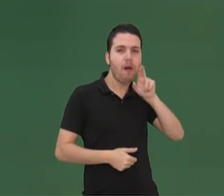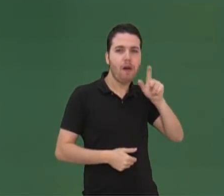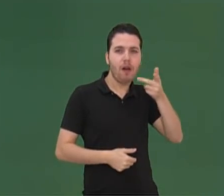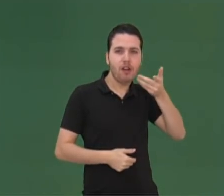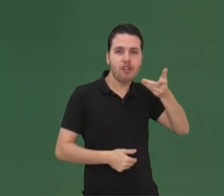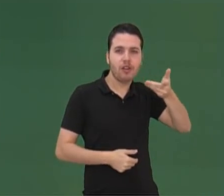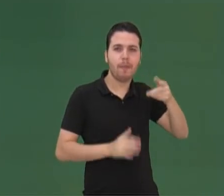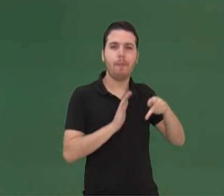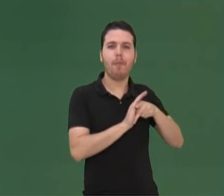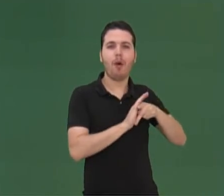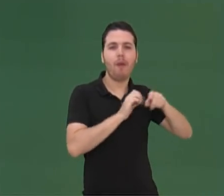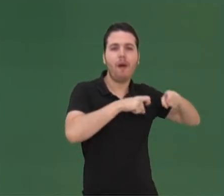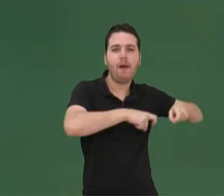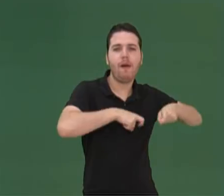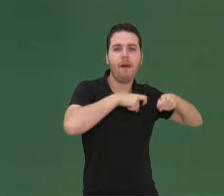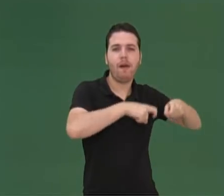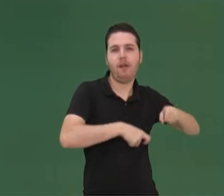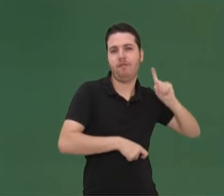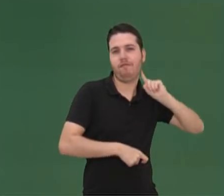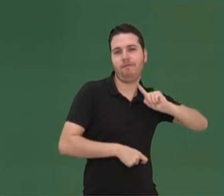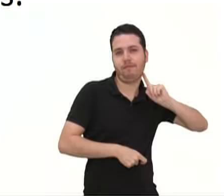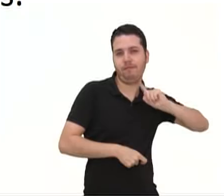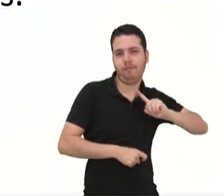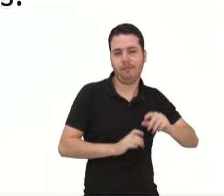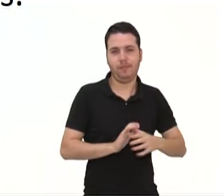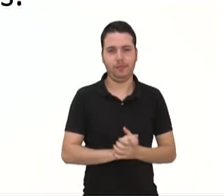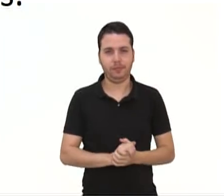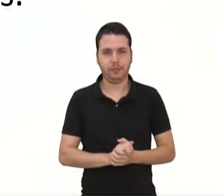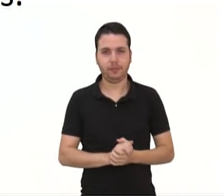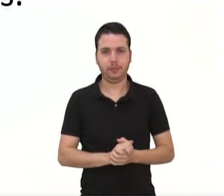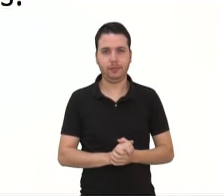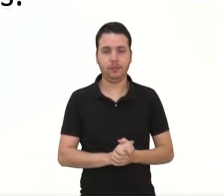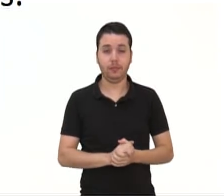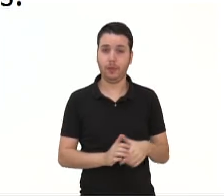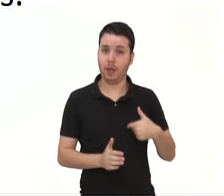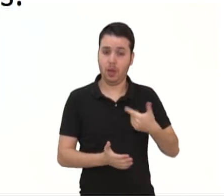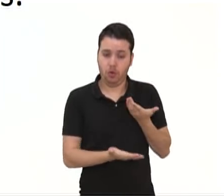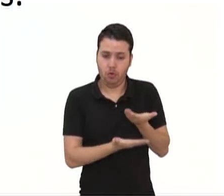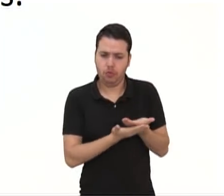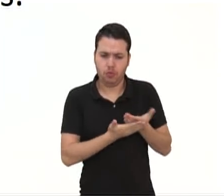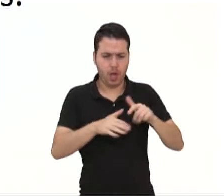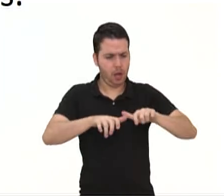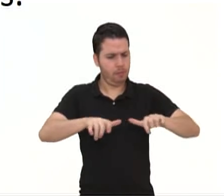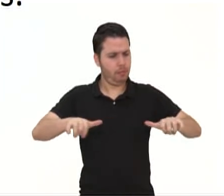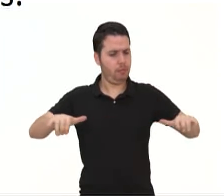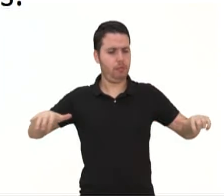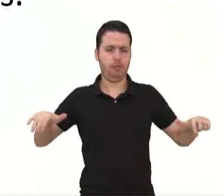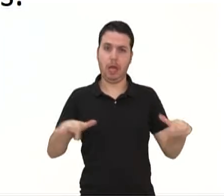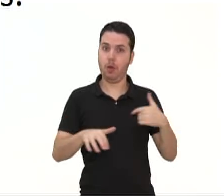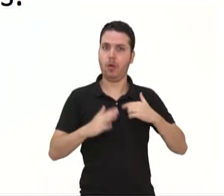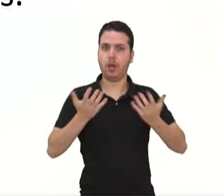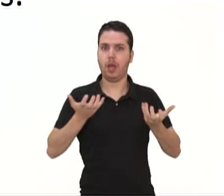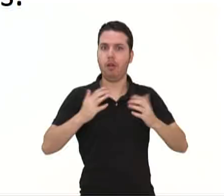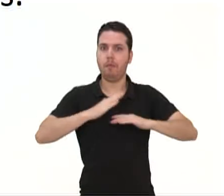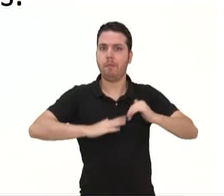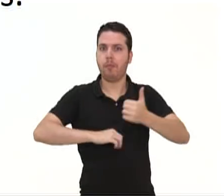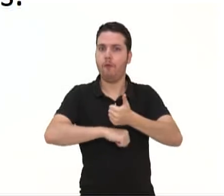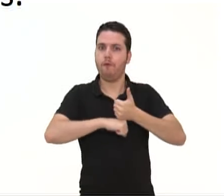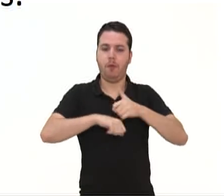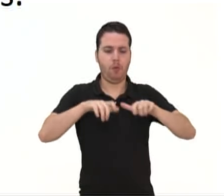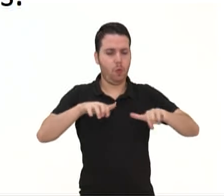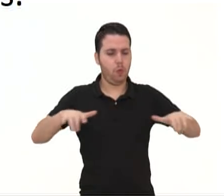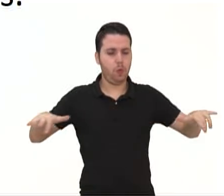Continuando aqui. Estudei piano porque queria ser pianista, mas eu não